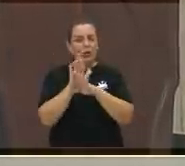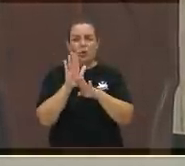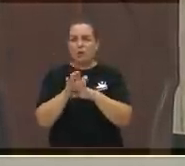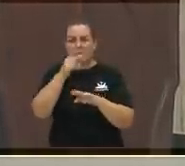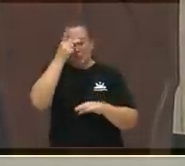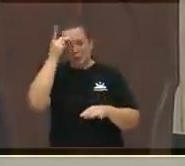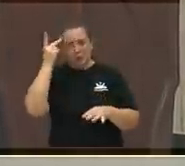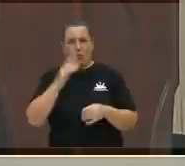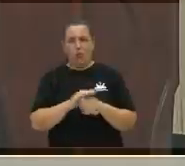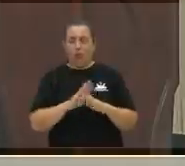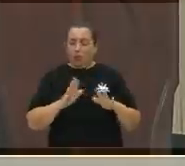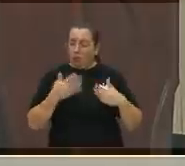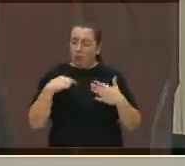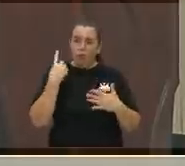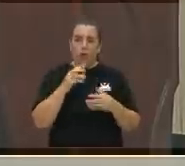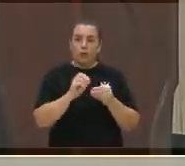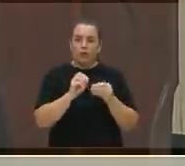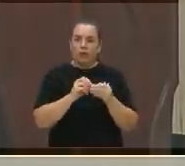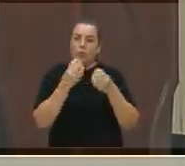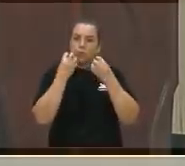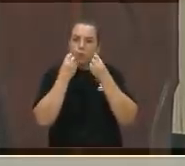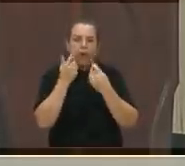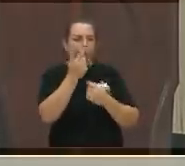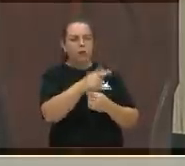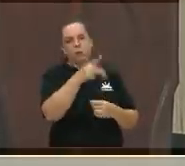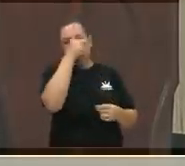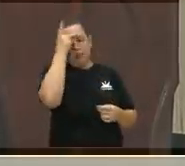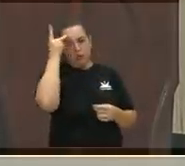eu vim aqui senhor